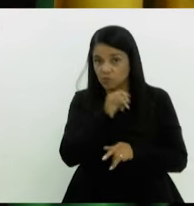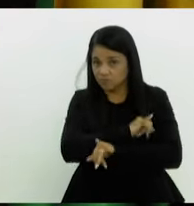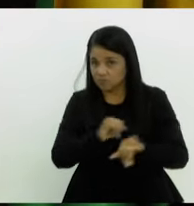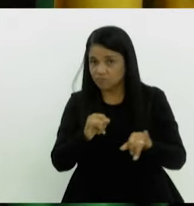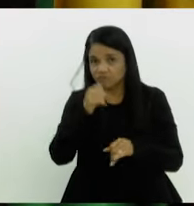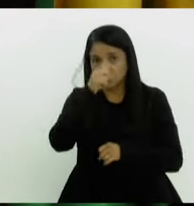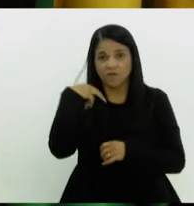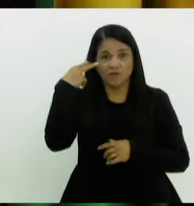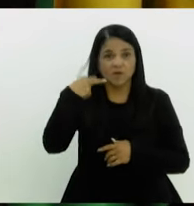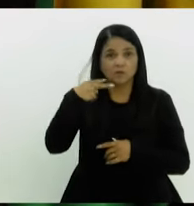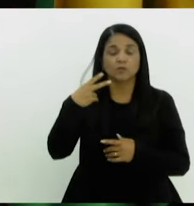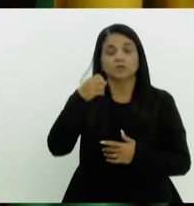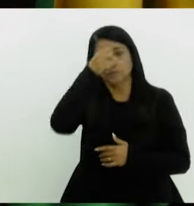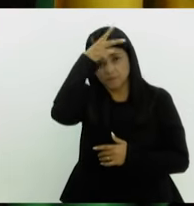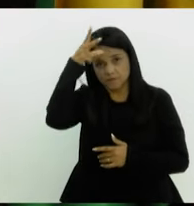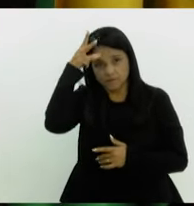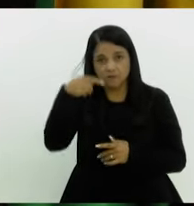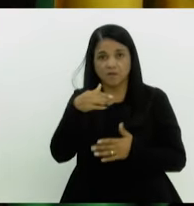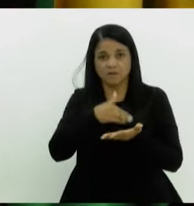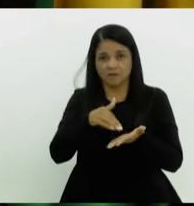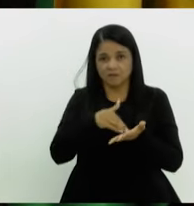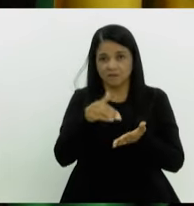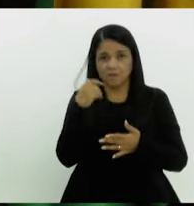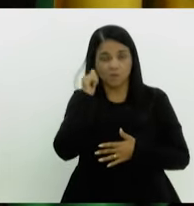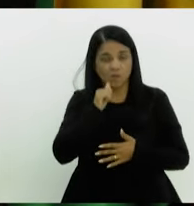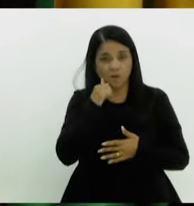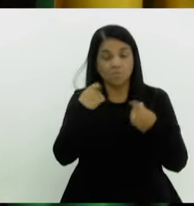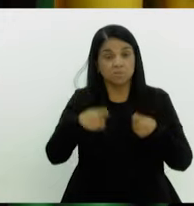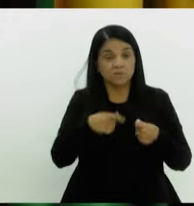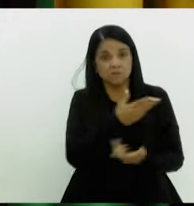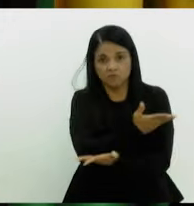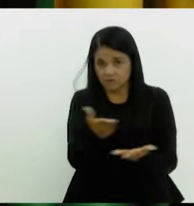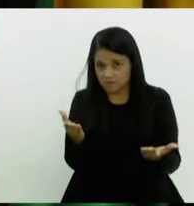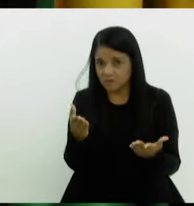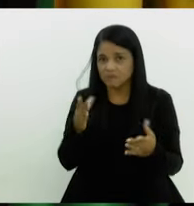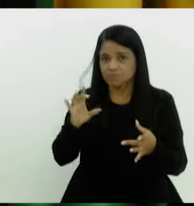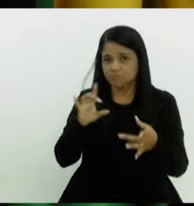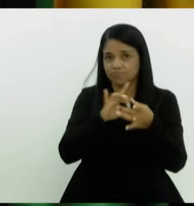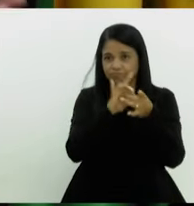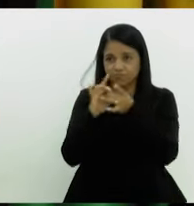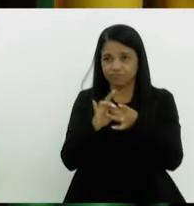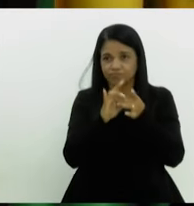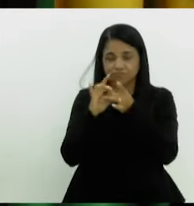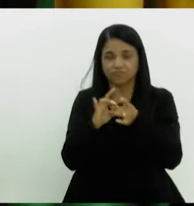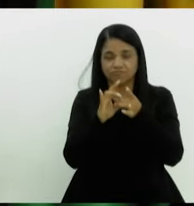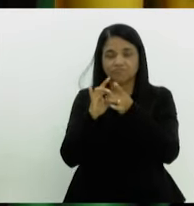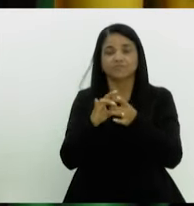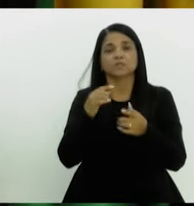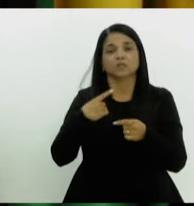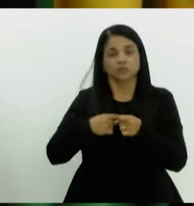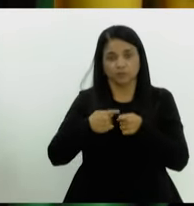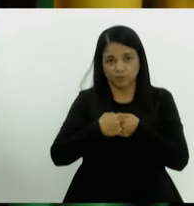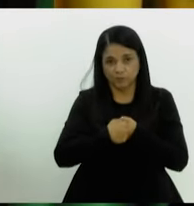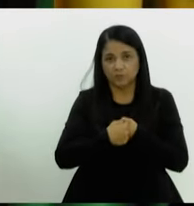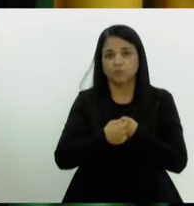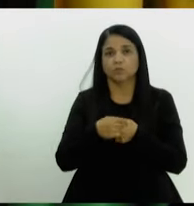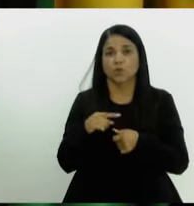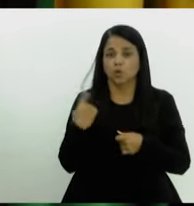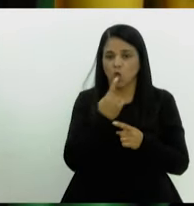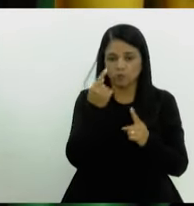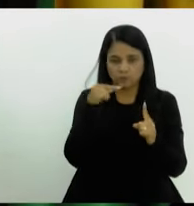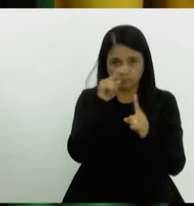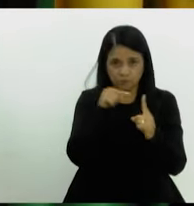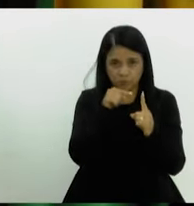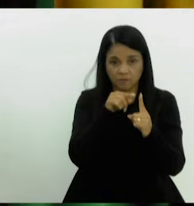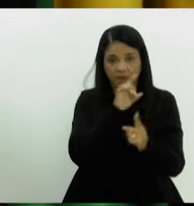vereadoras prefeitas que a secretaria da mulher precisa de vocês precisa da política pública nos municípios porque o nosso objetivo é